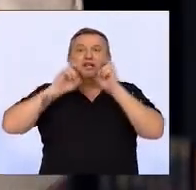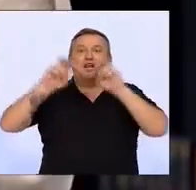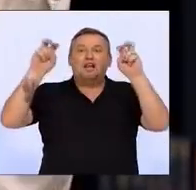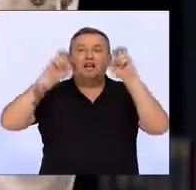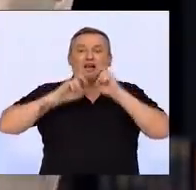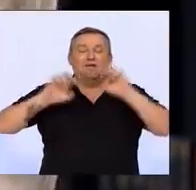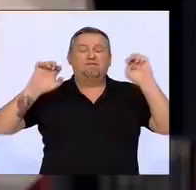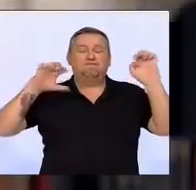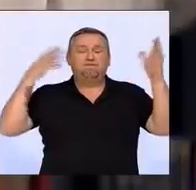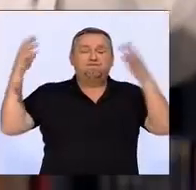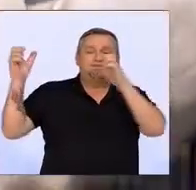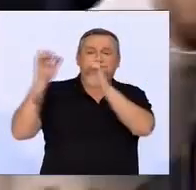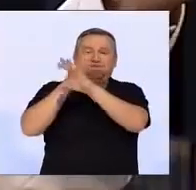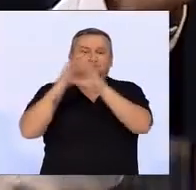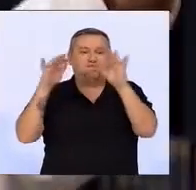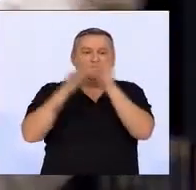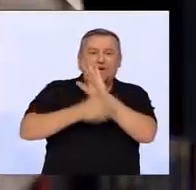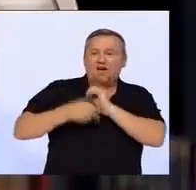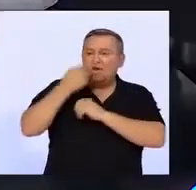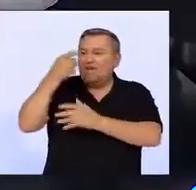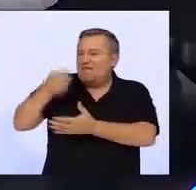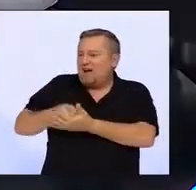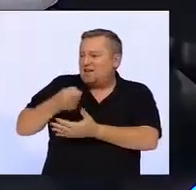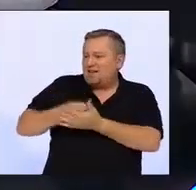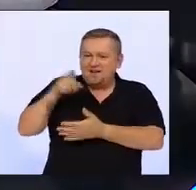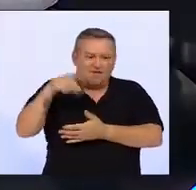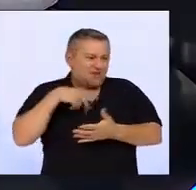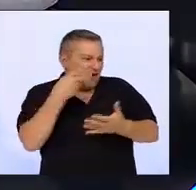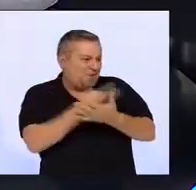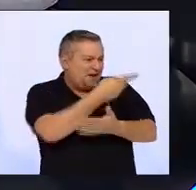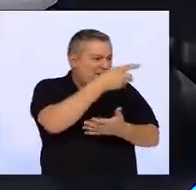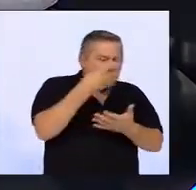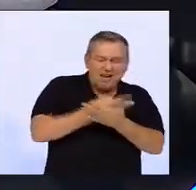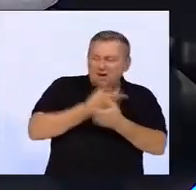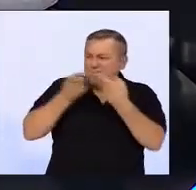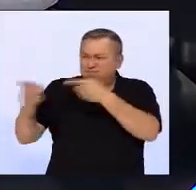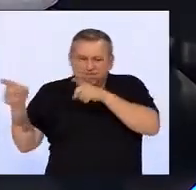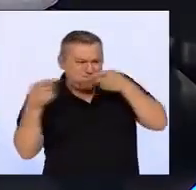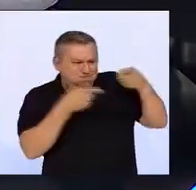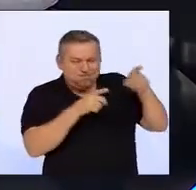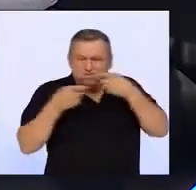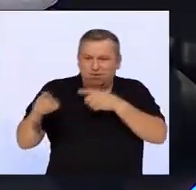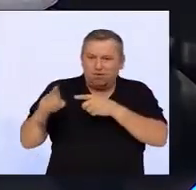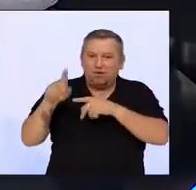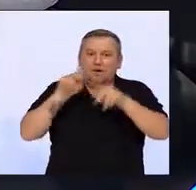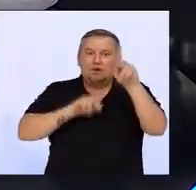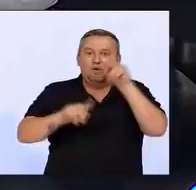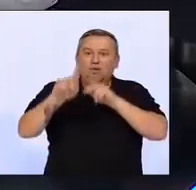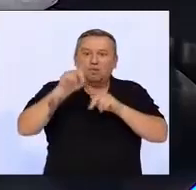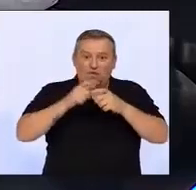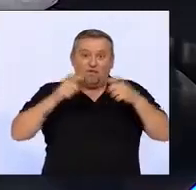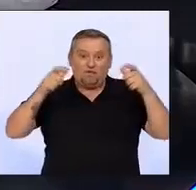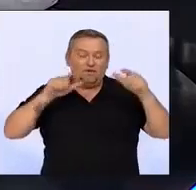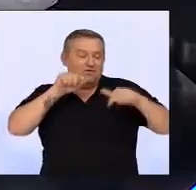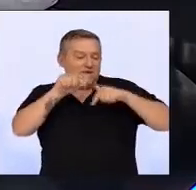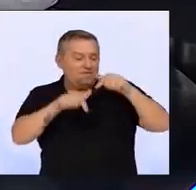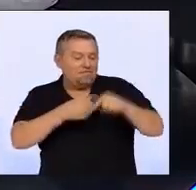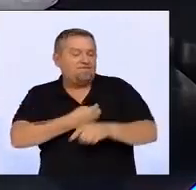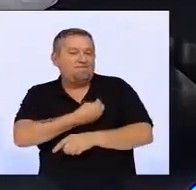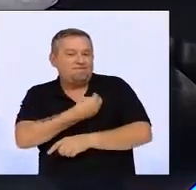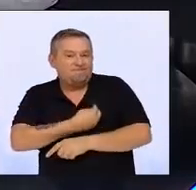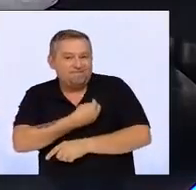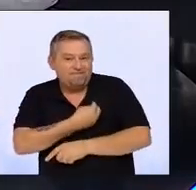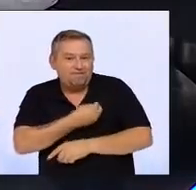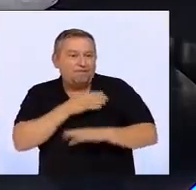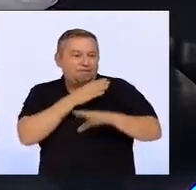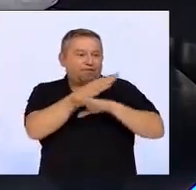gritaria, comunista, fascista, você é mais culpado, você é mais culpado, que a maioria do povo que vive do seu trabalho, que vai da